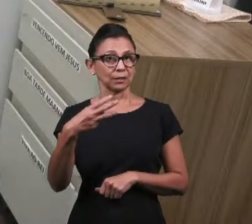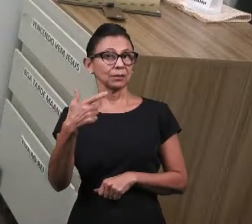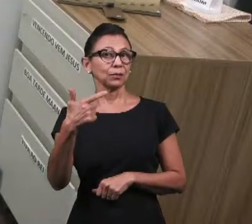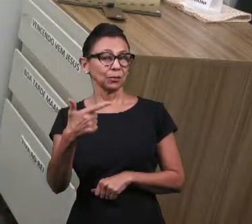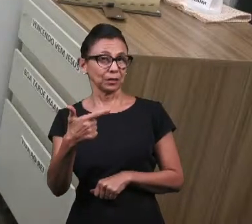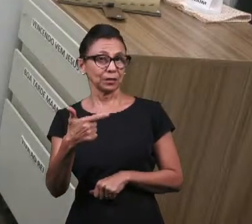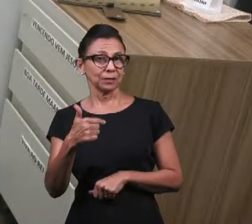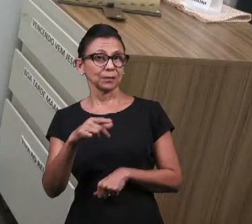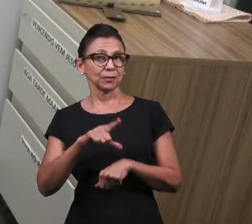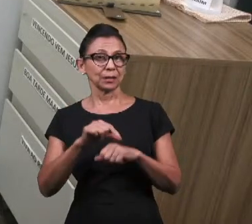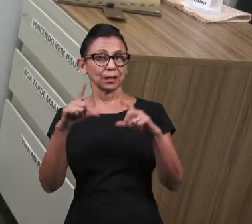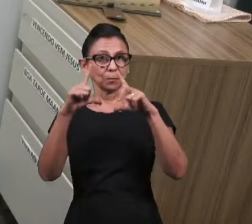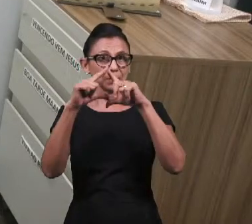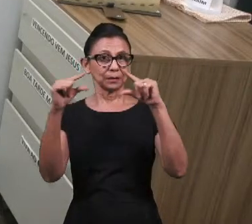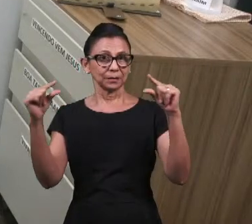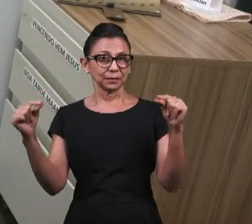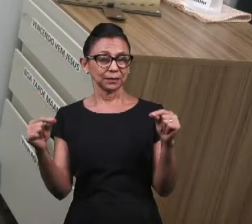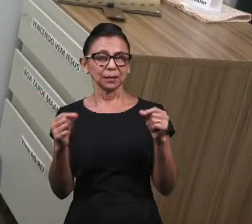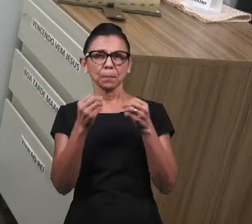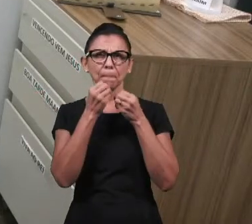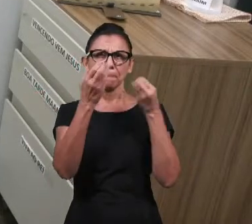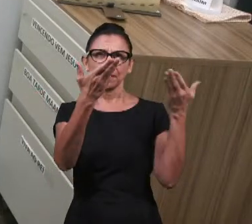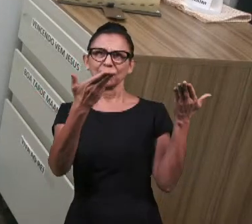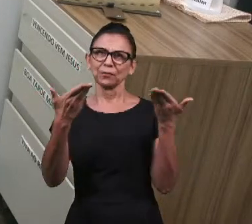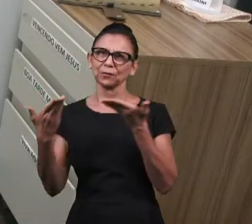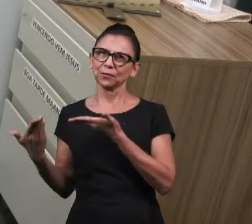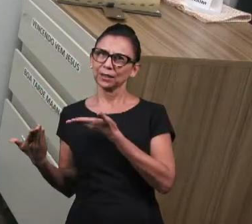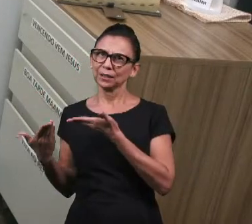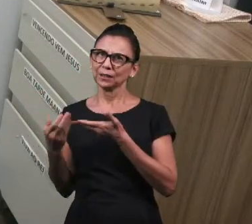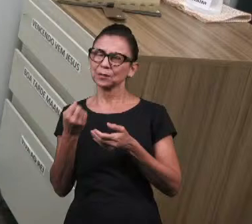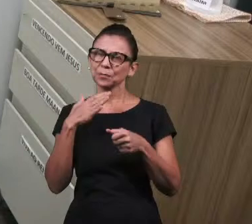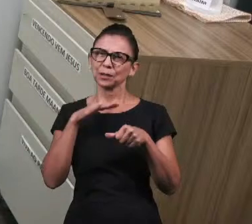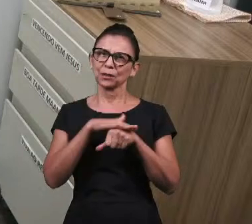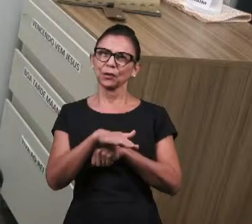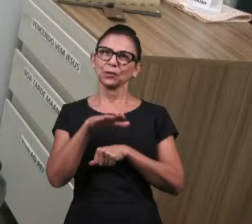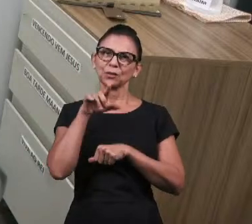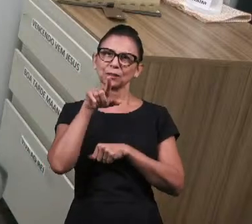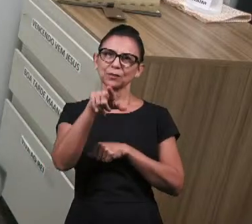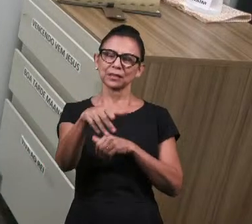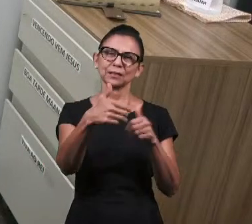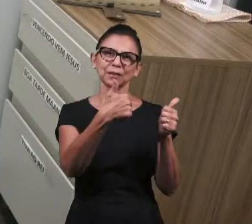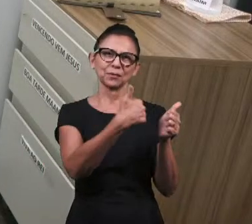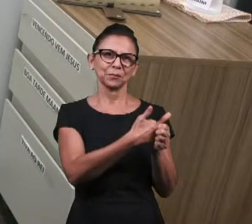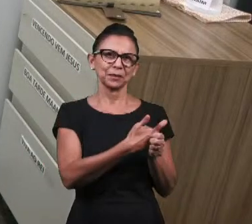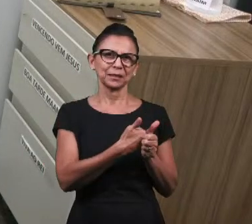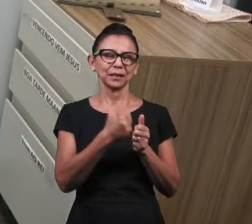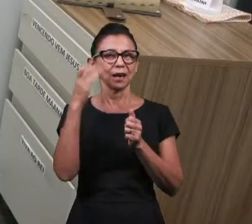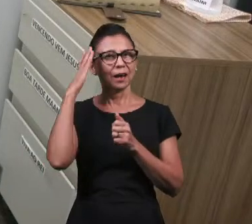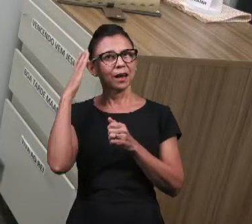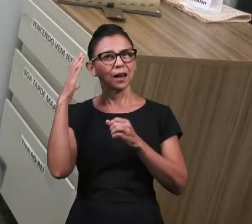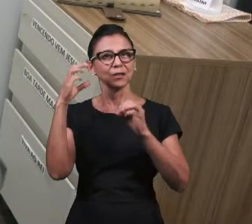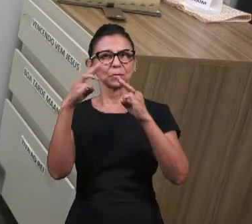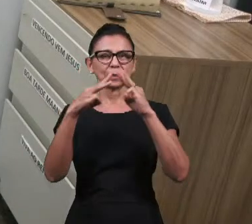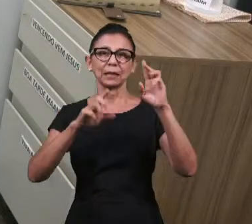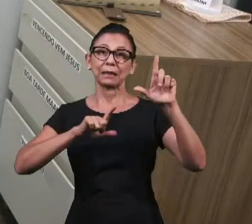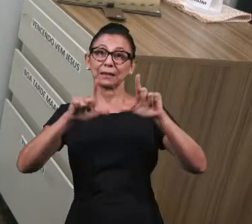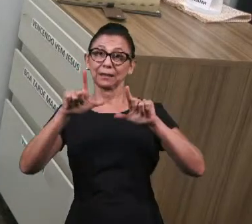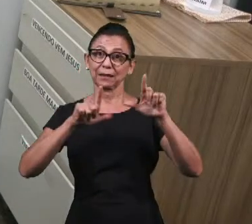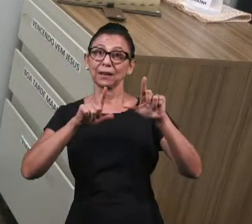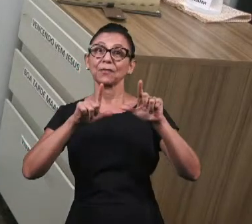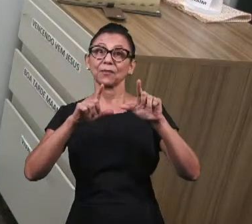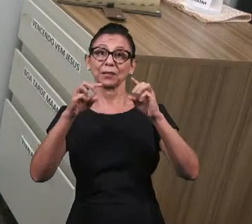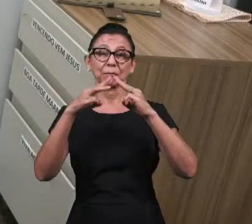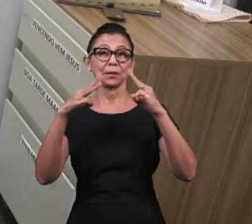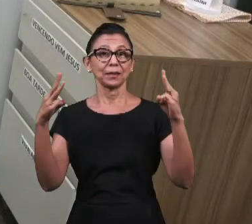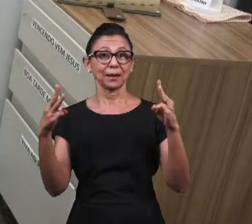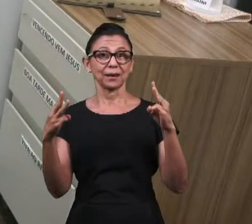minutos. Seja bem-vindo, seja bem-vinda. Boa noite a você que está nos acompanhando pela Rádio TV Web Manaim e o nosso canal